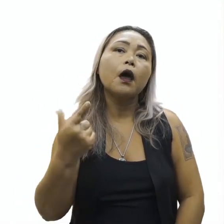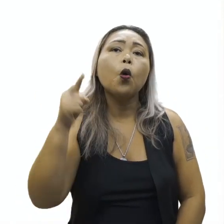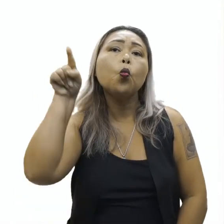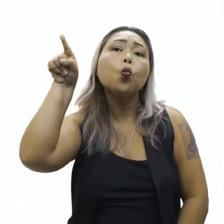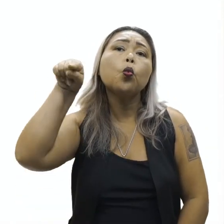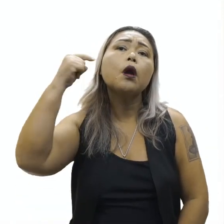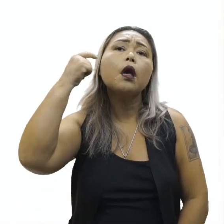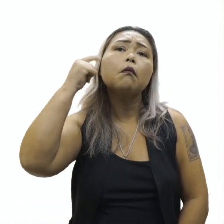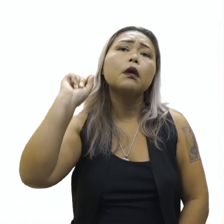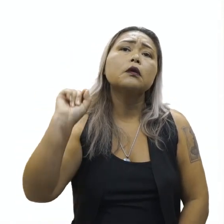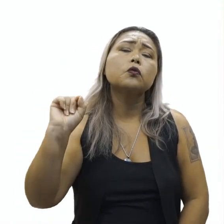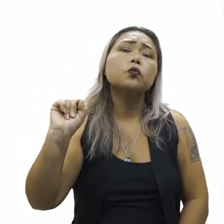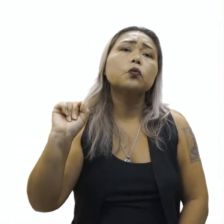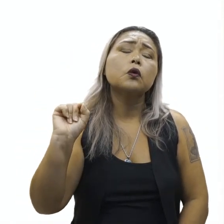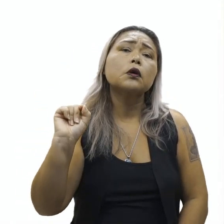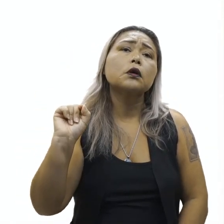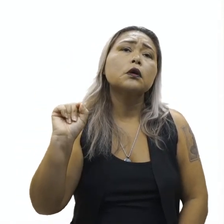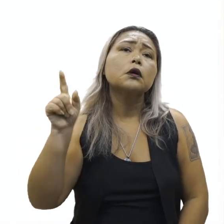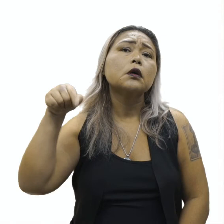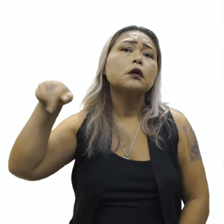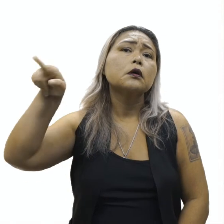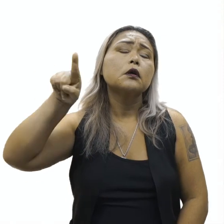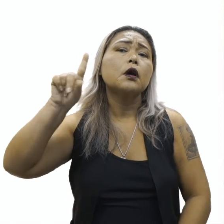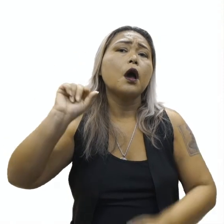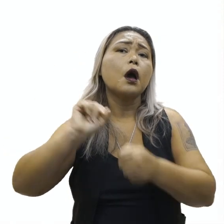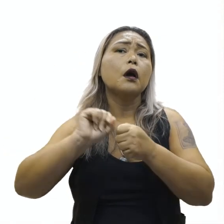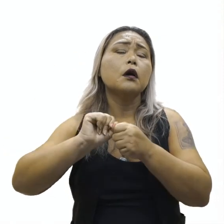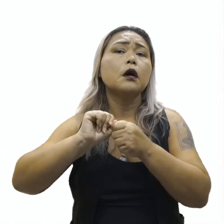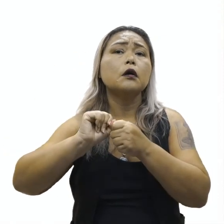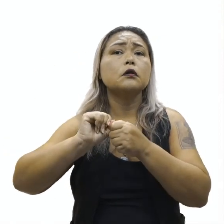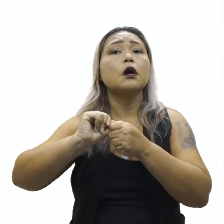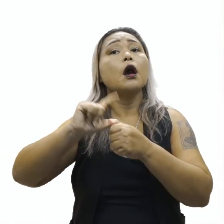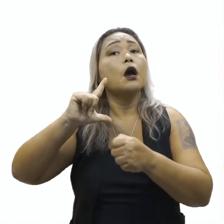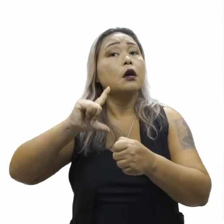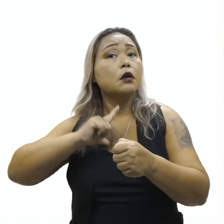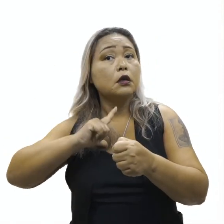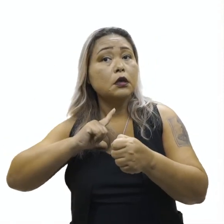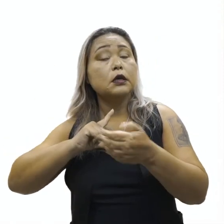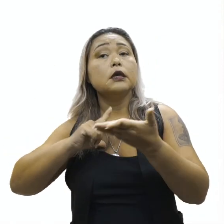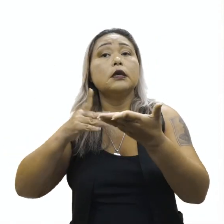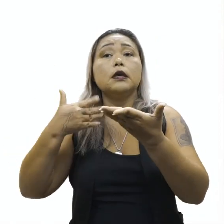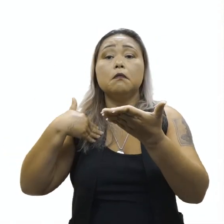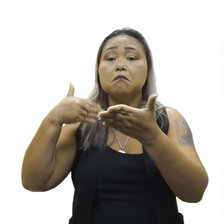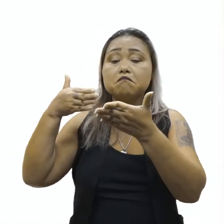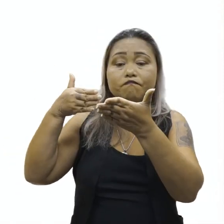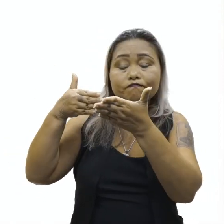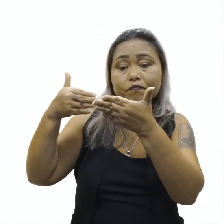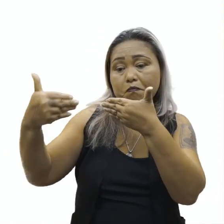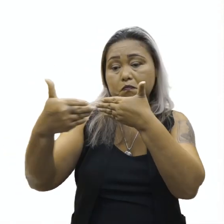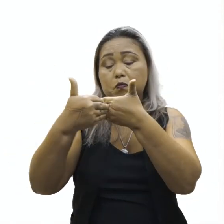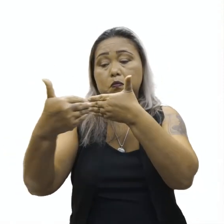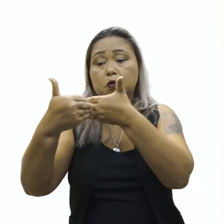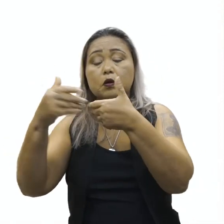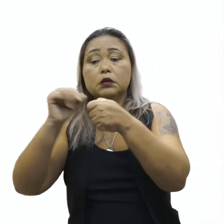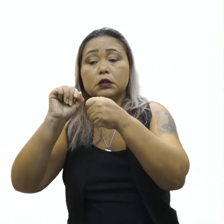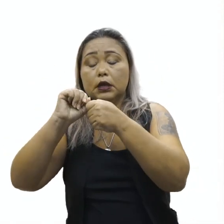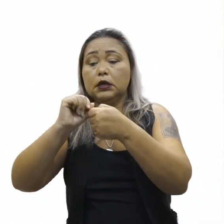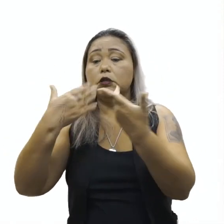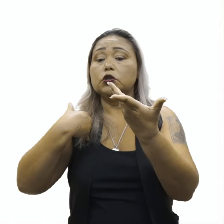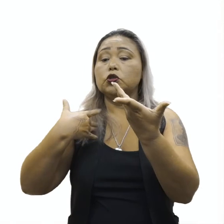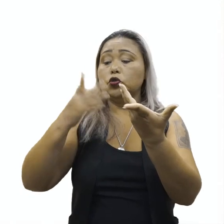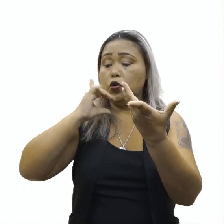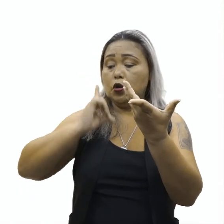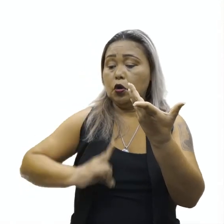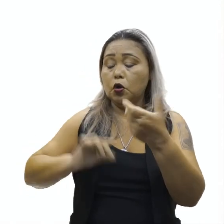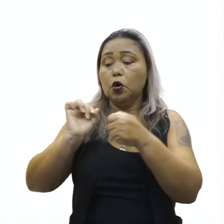Para eles, os princípios que protegem a liberdade dos indivíduos e defendem o direito à propriedade tratam os indivíduos como